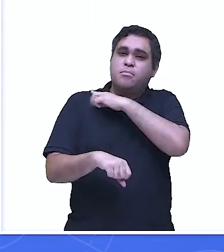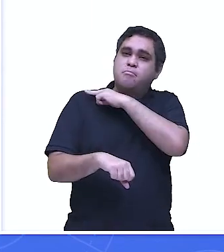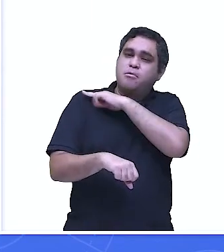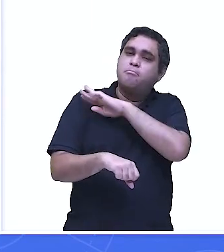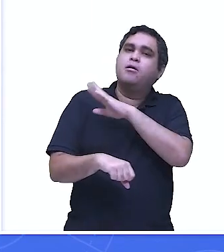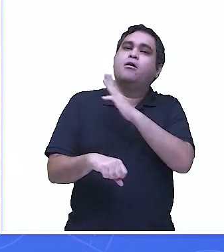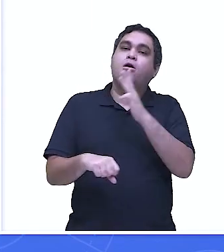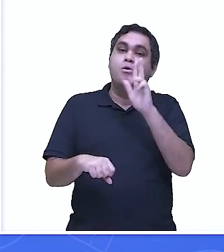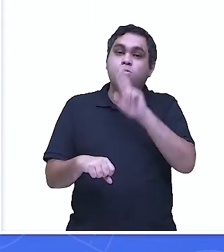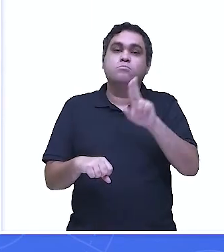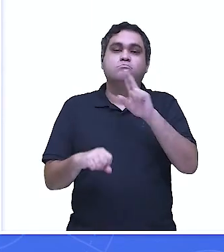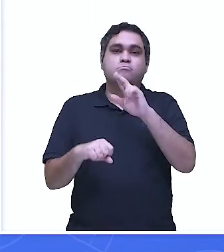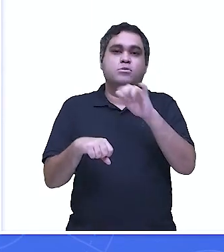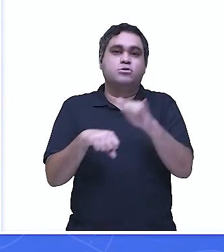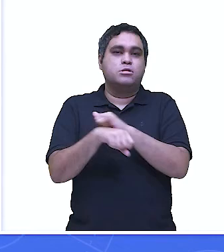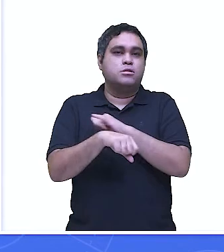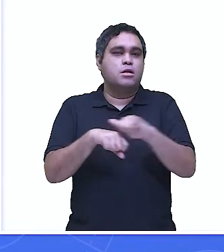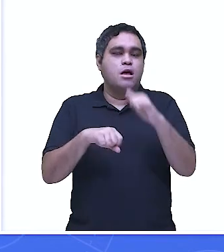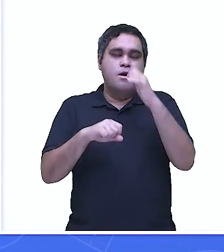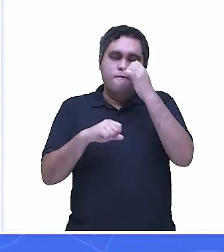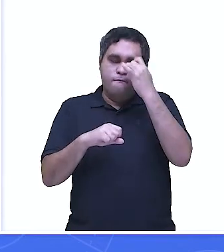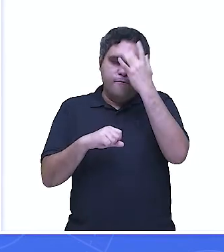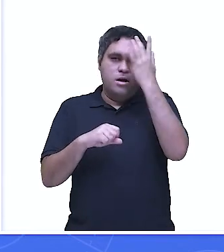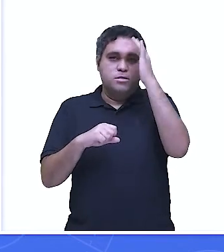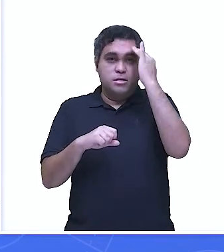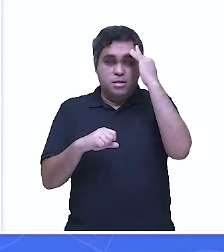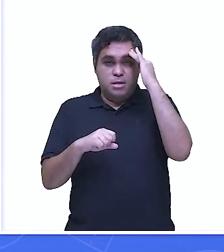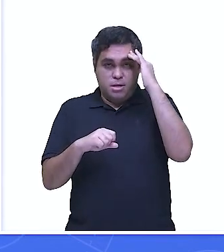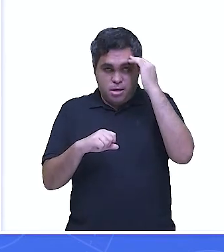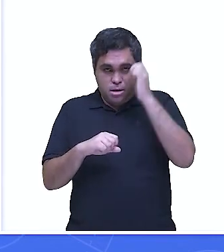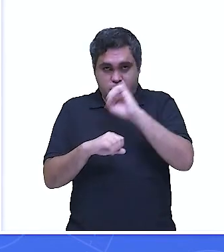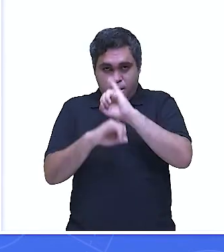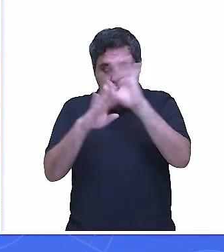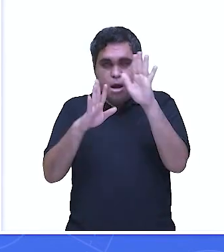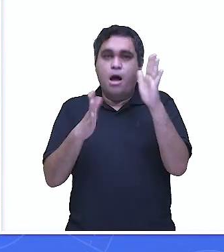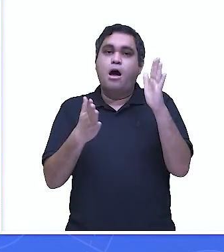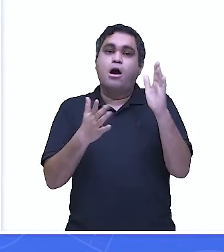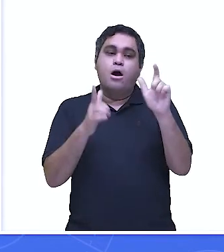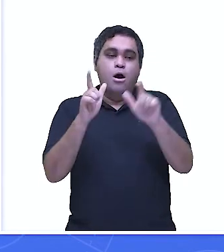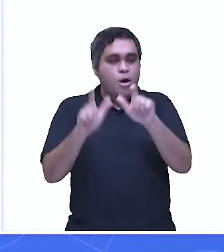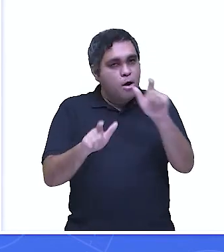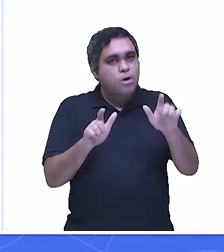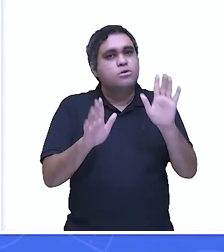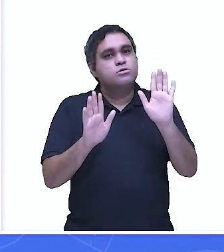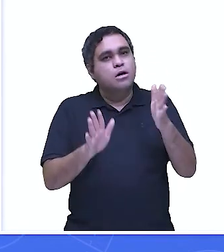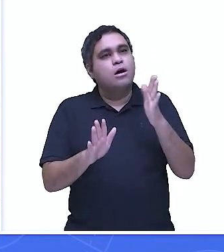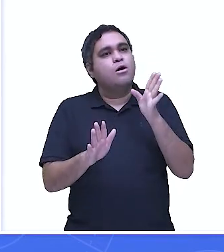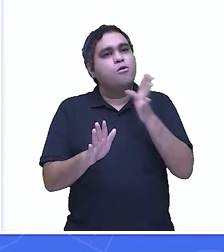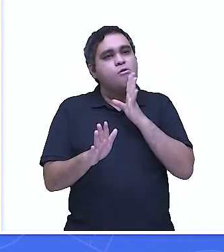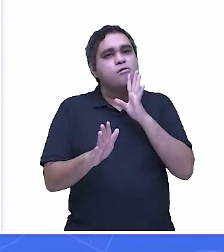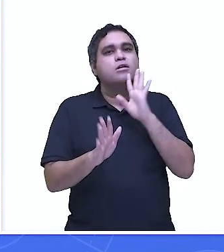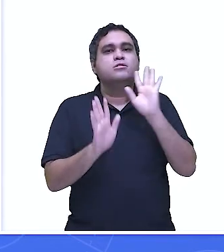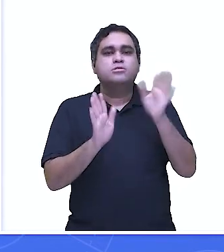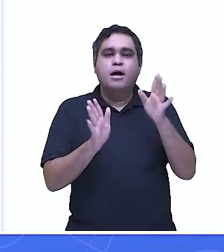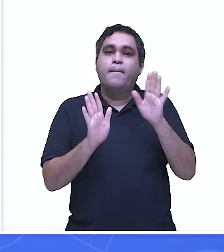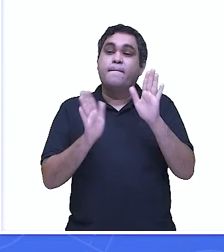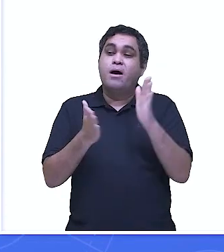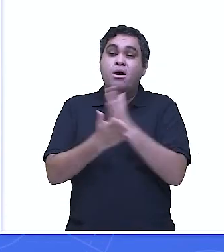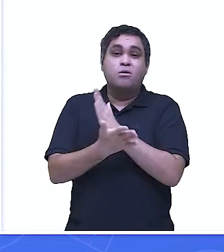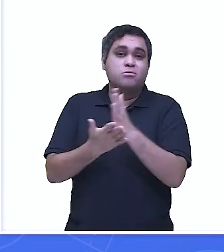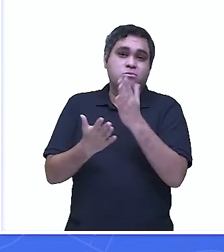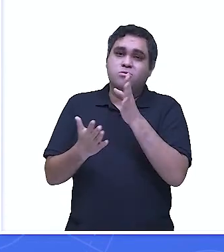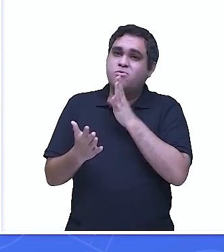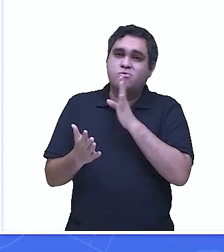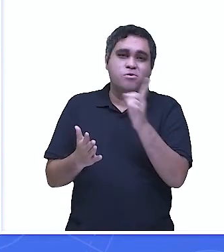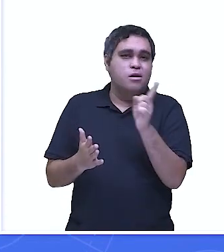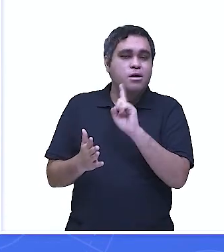vai facilitar a compreensão. Então, tem muita gente que conhece muita coisa, tem gente que não conhece tanta coisa, então você se apropria